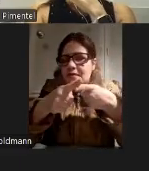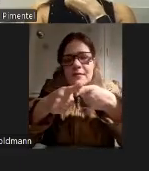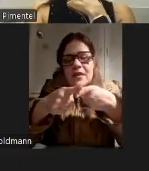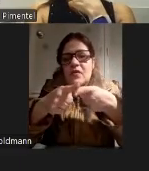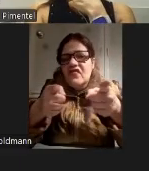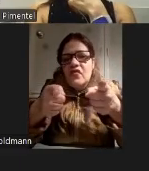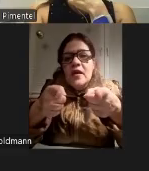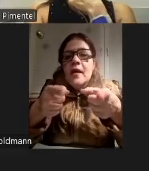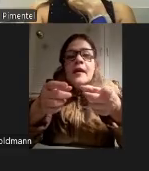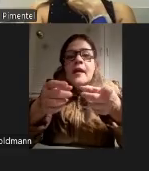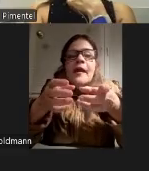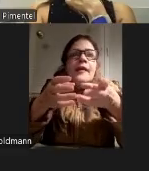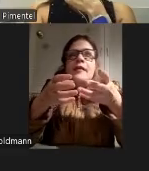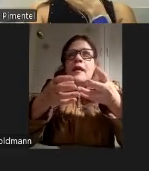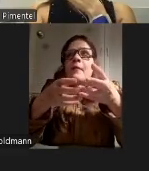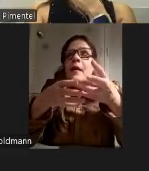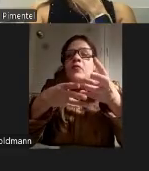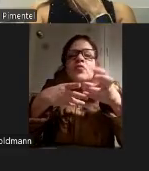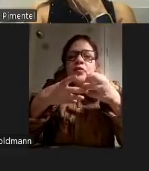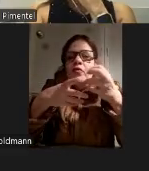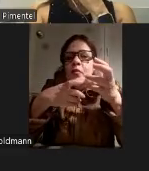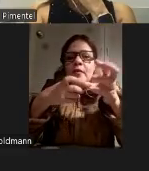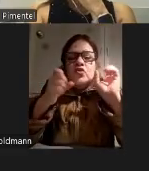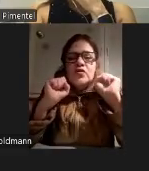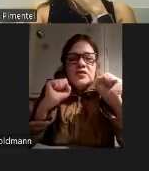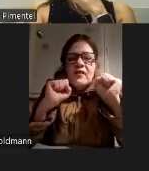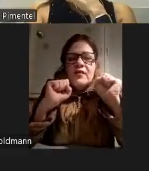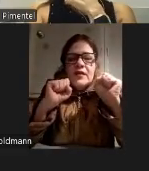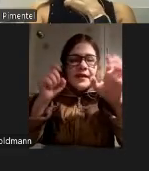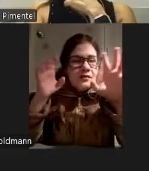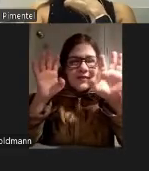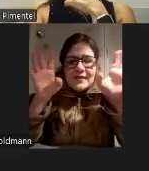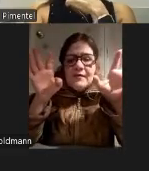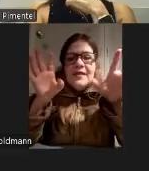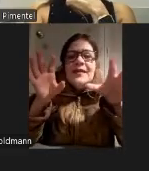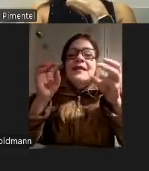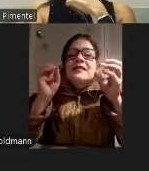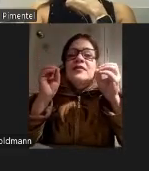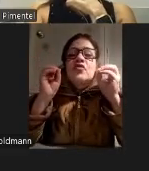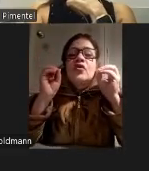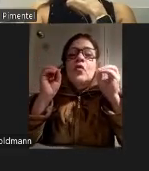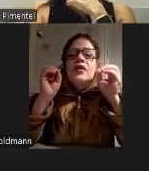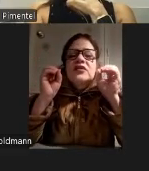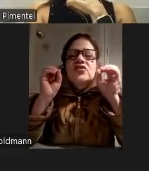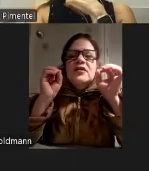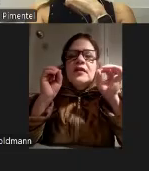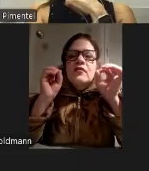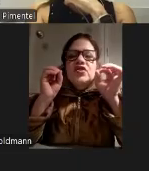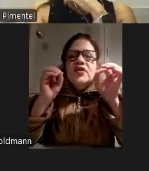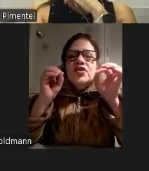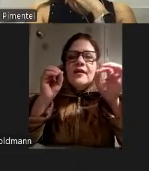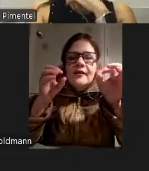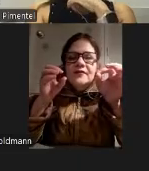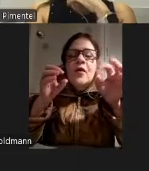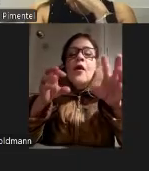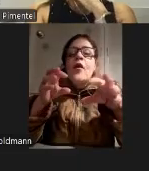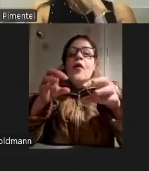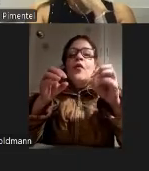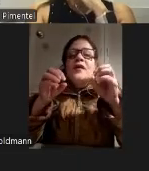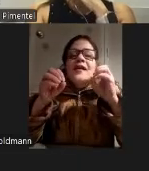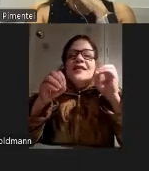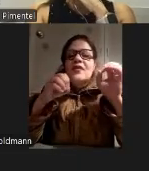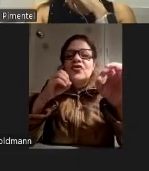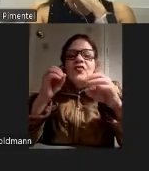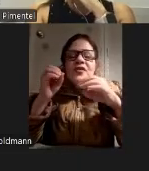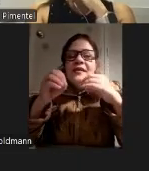ele. Ele não sabe, não, que foi que a musculatura do pescoço estava ruim. Ele não está sabendo, ele está sabendo só que o oxigênio não está chegando,